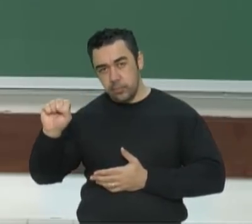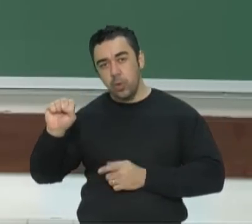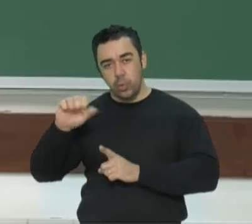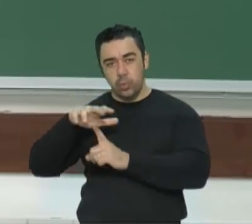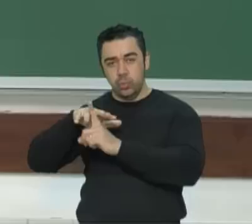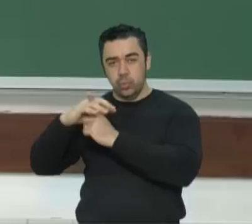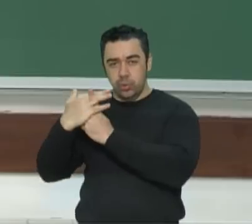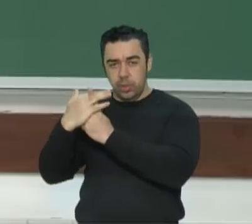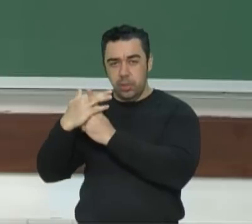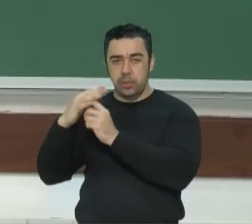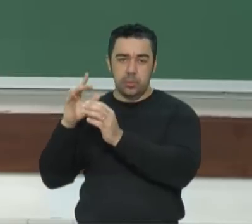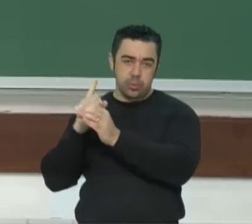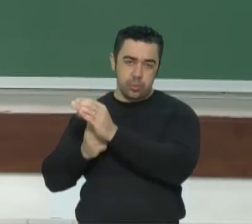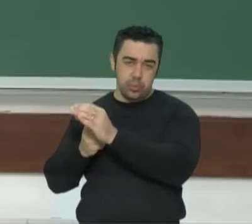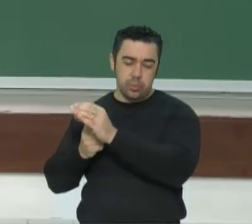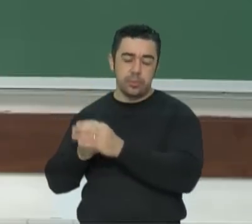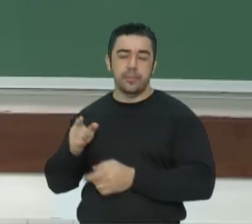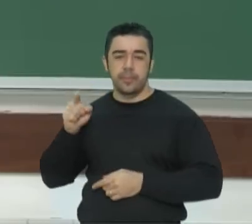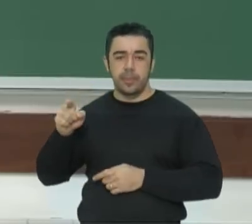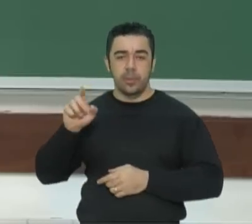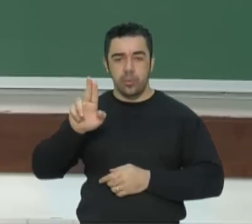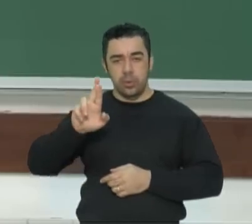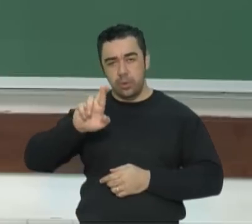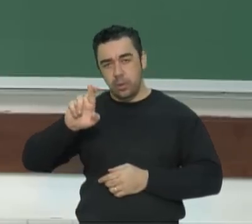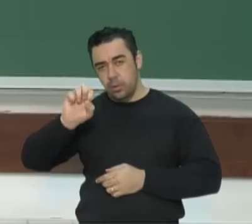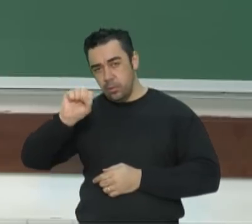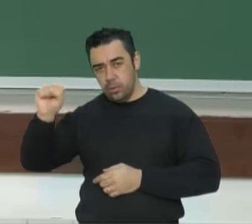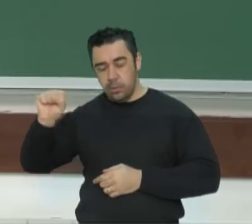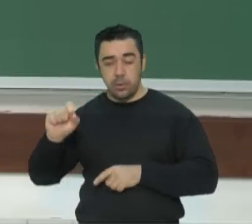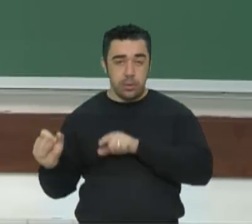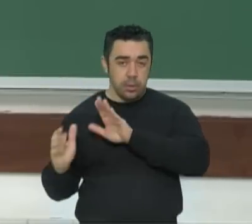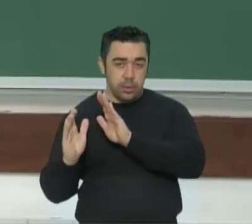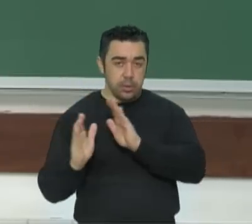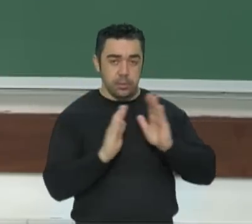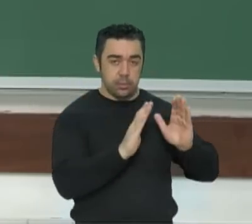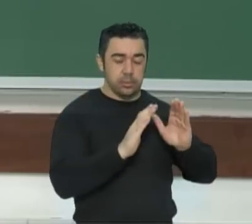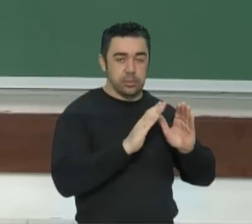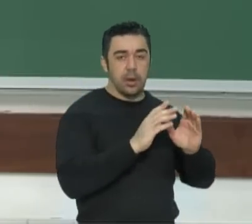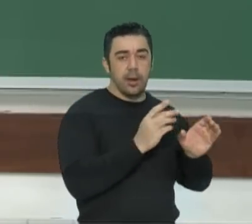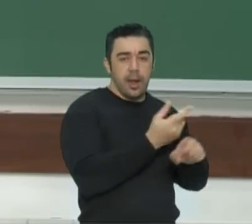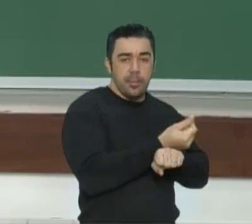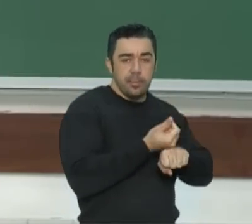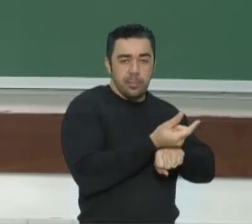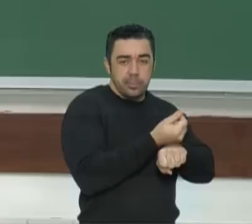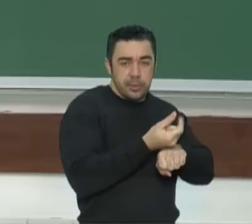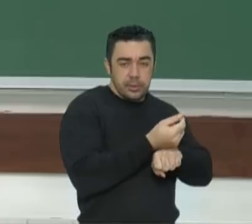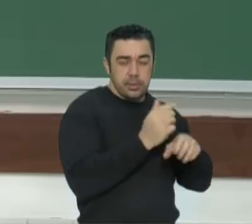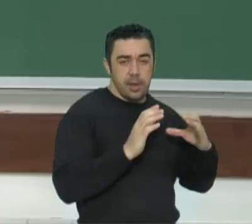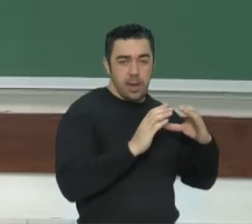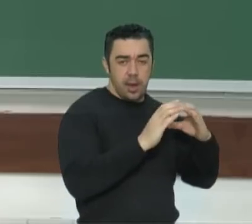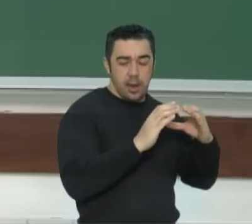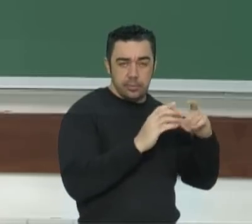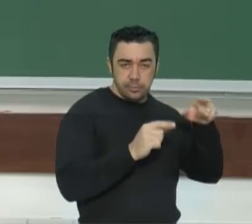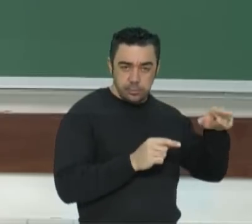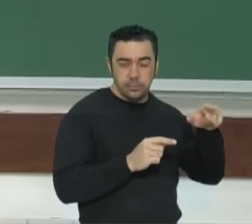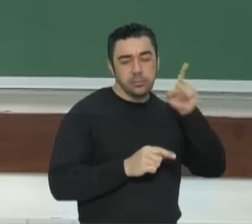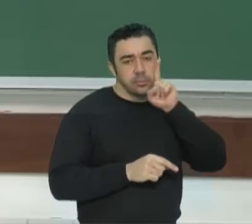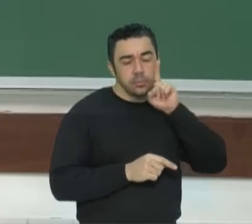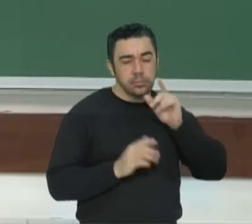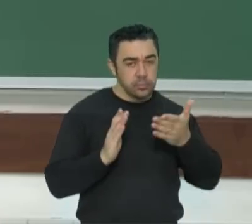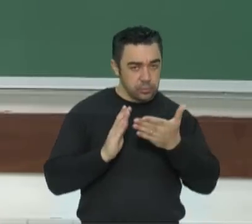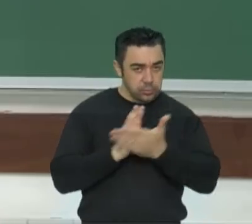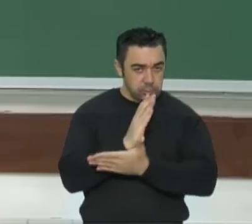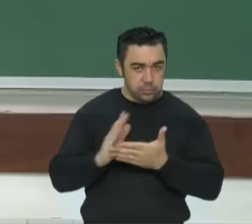socialista, capitaneado pela União Soviética, e o lado capitalista, liderado pelos Estados Unidos. Uma divisão. Ainda,